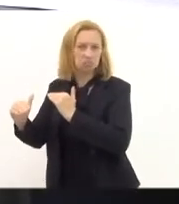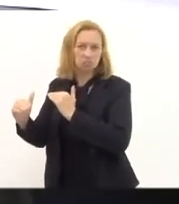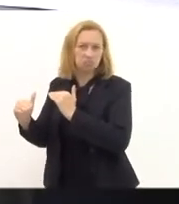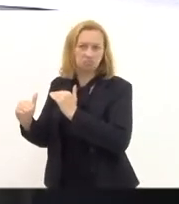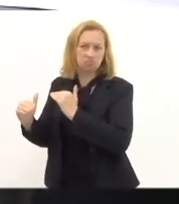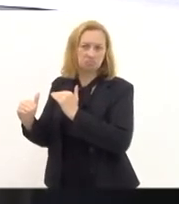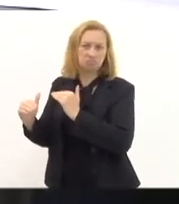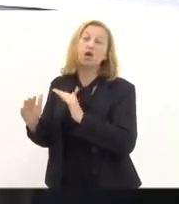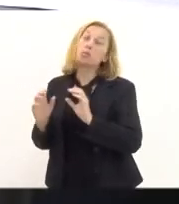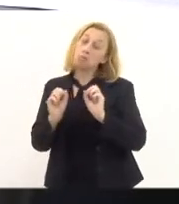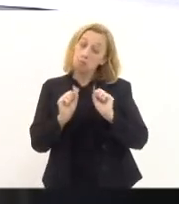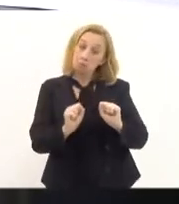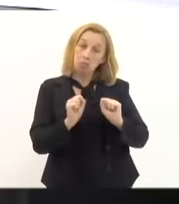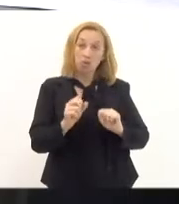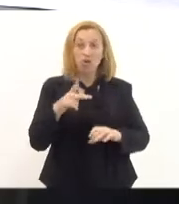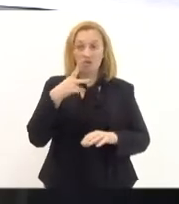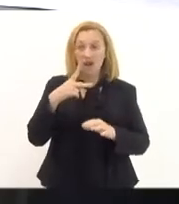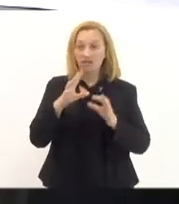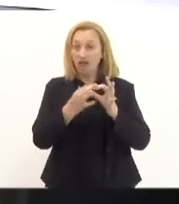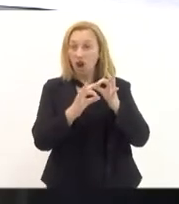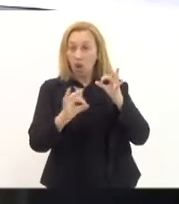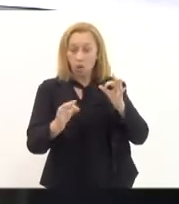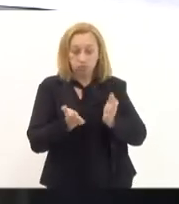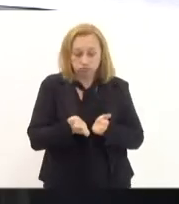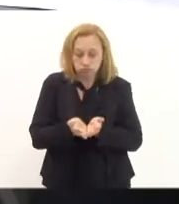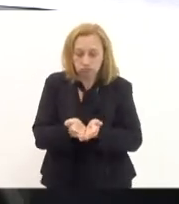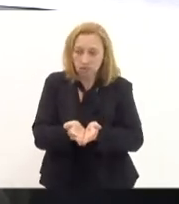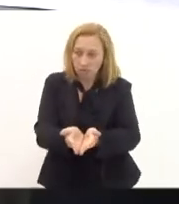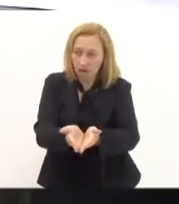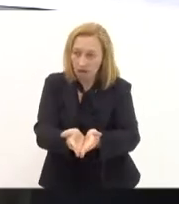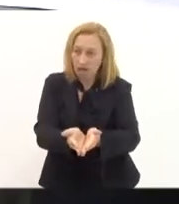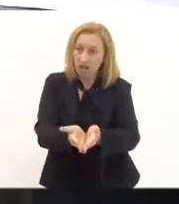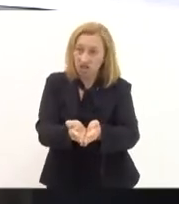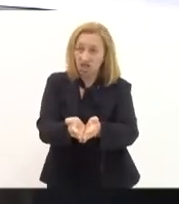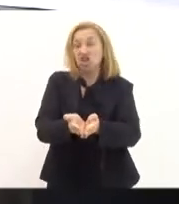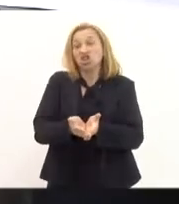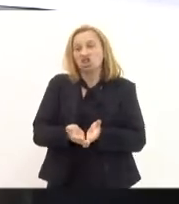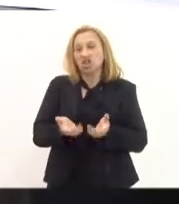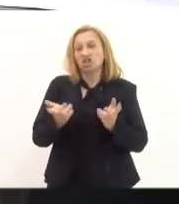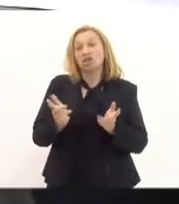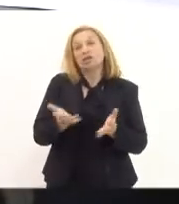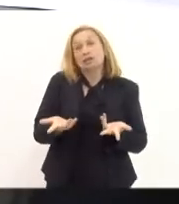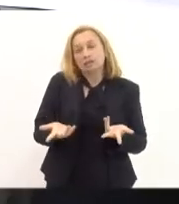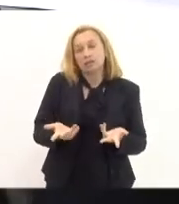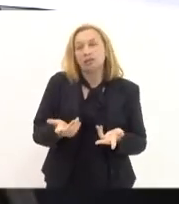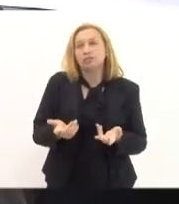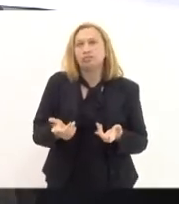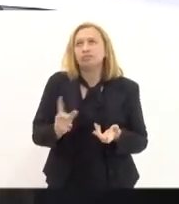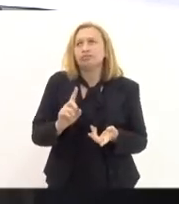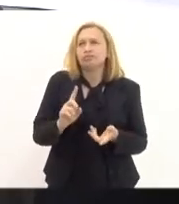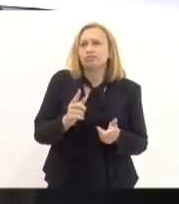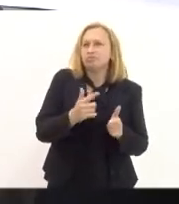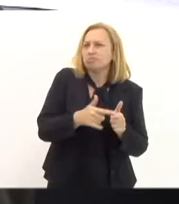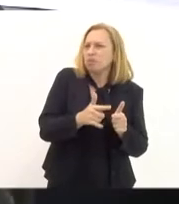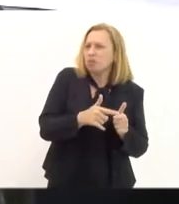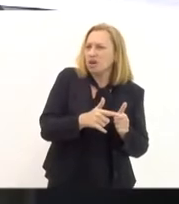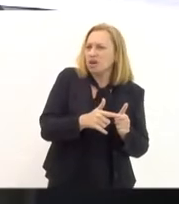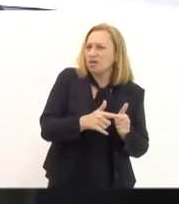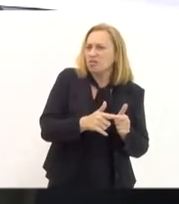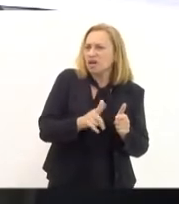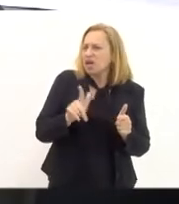diria a terra apesar de estar longe das barcas que tá em colapso não deixa de ter